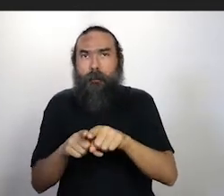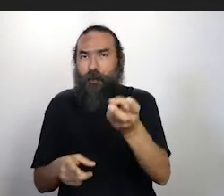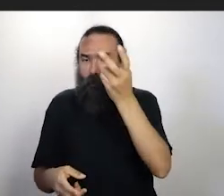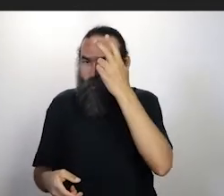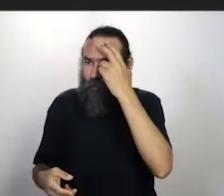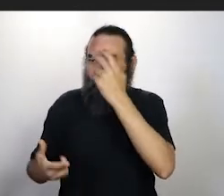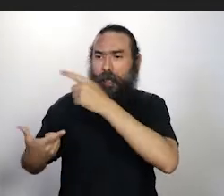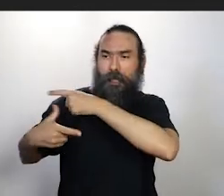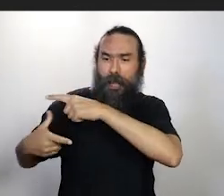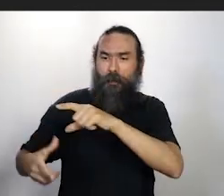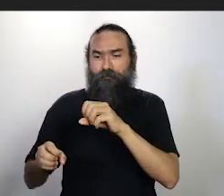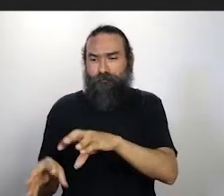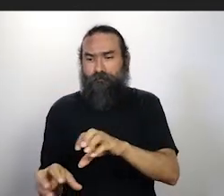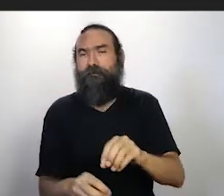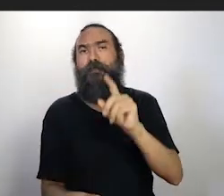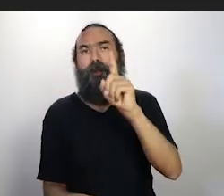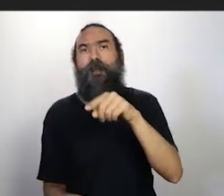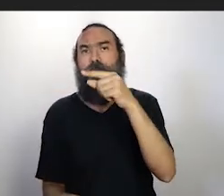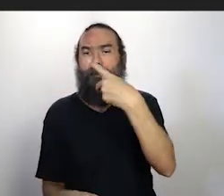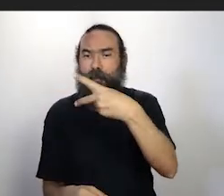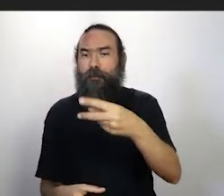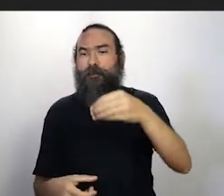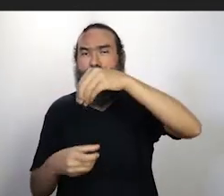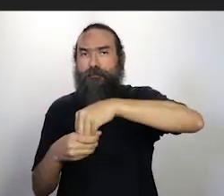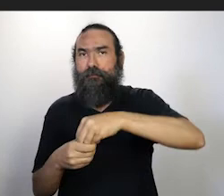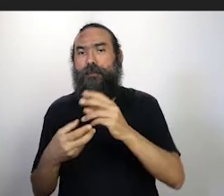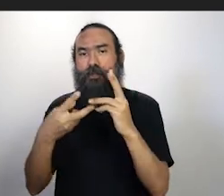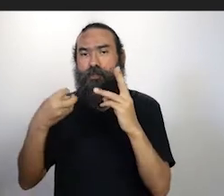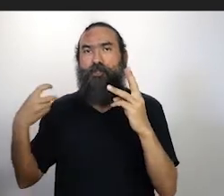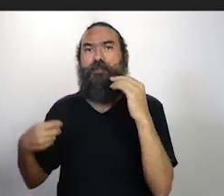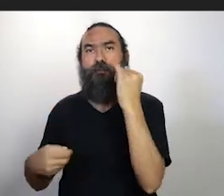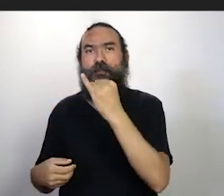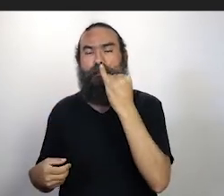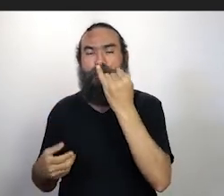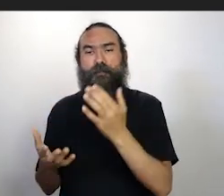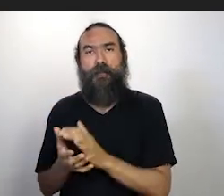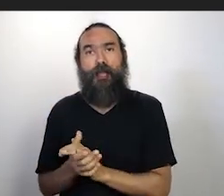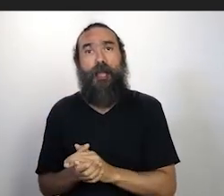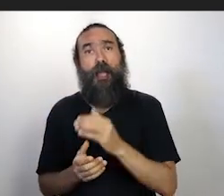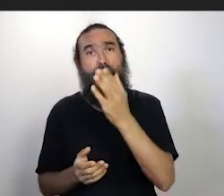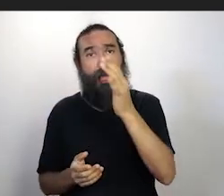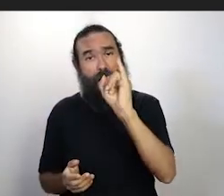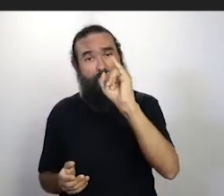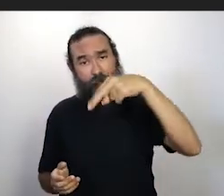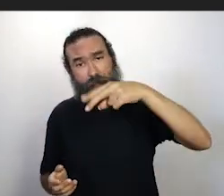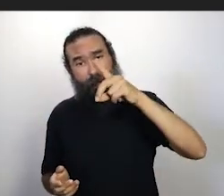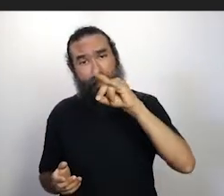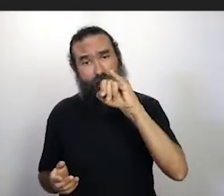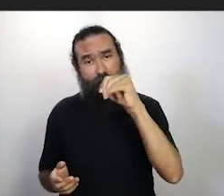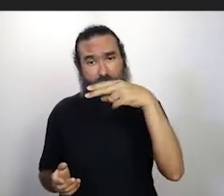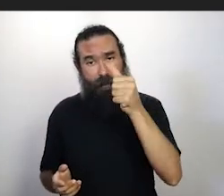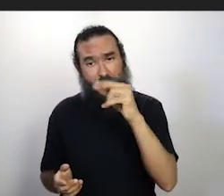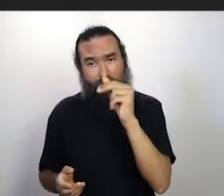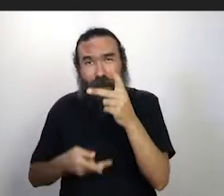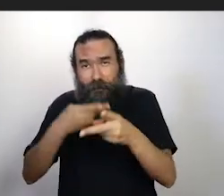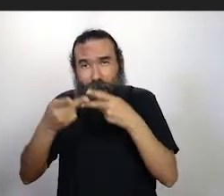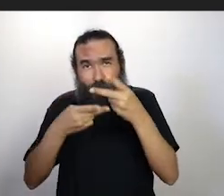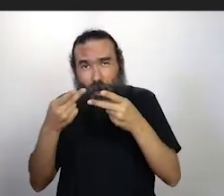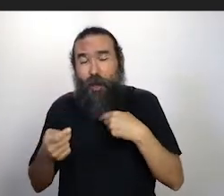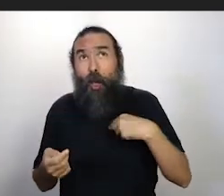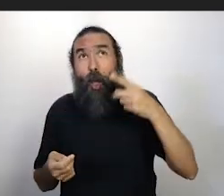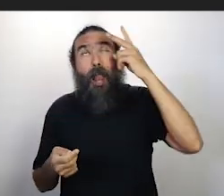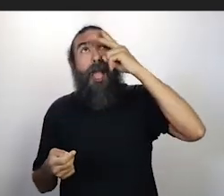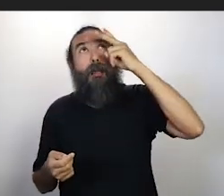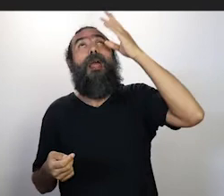no qual ela faz parte. Só vou fazer um destaque na fala da Indianara, porque quando ela falou, eu lembrei de uma situação, quando